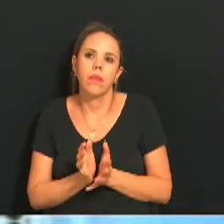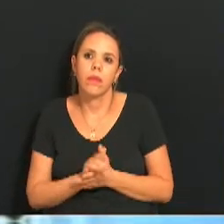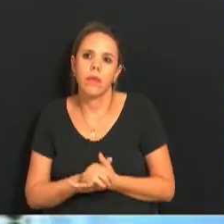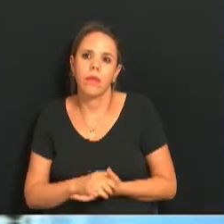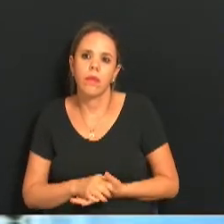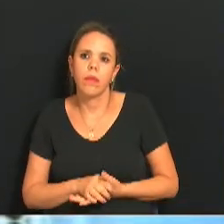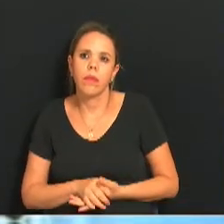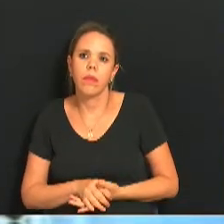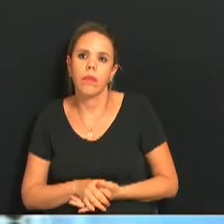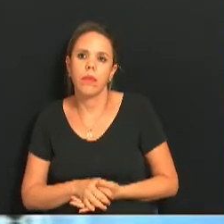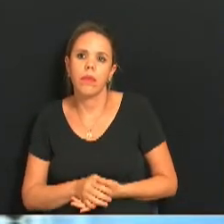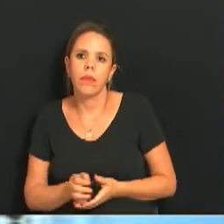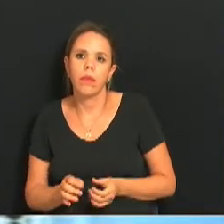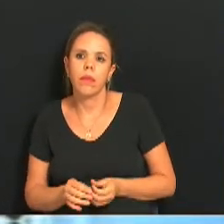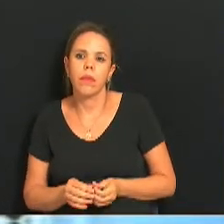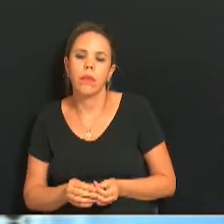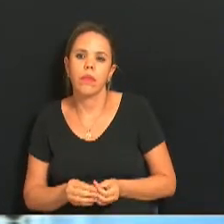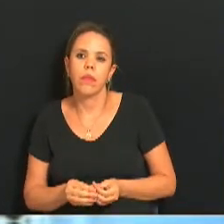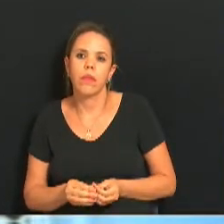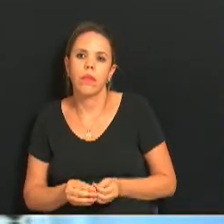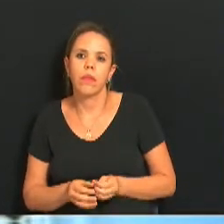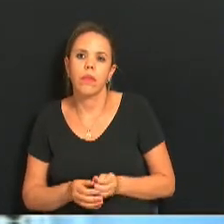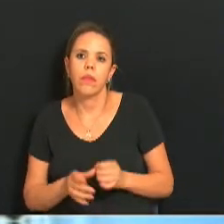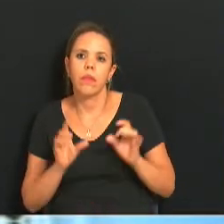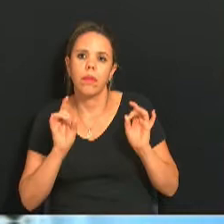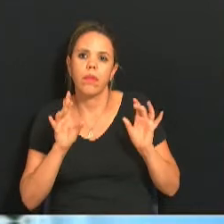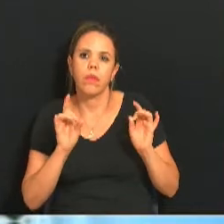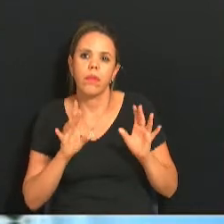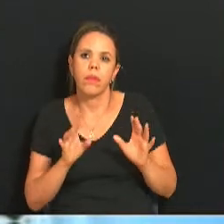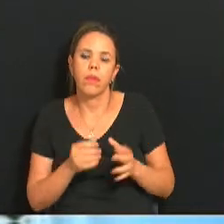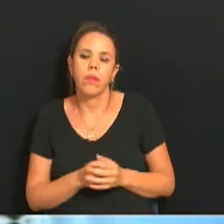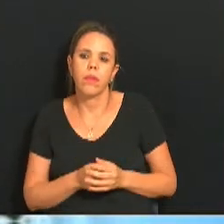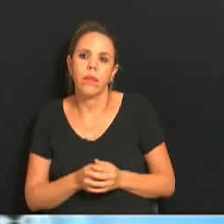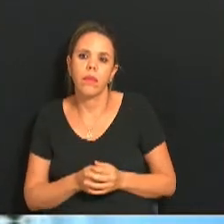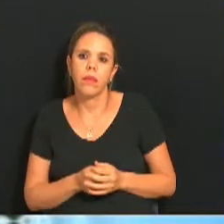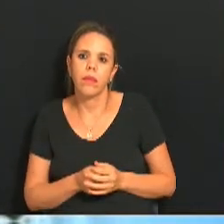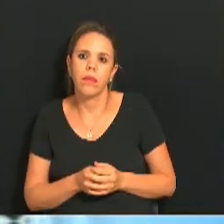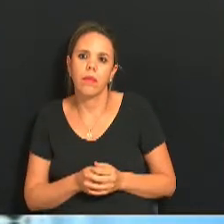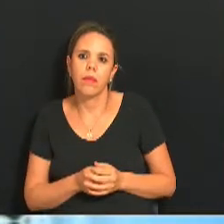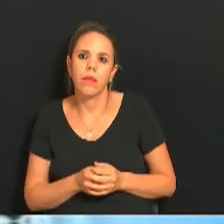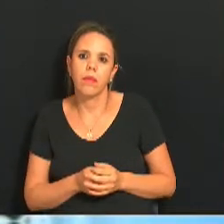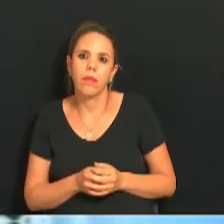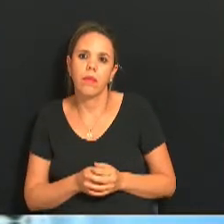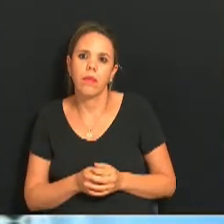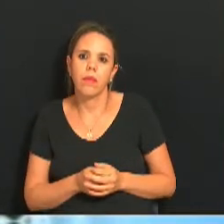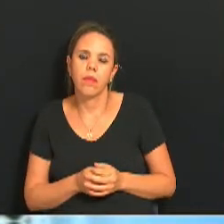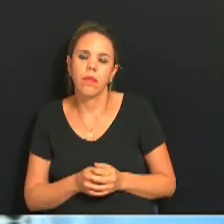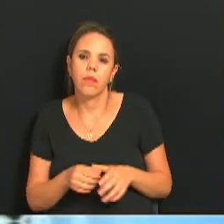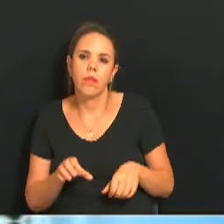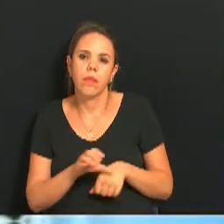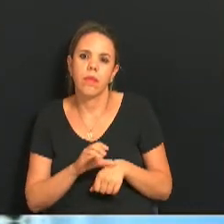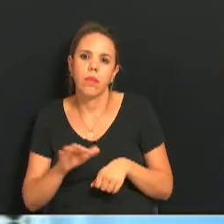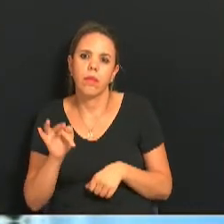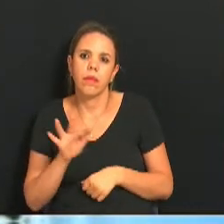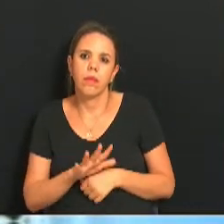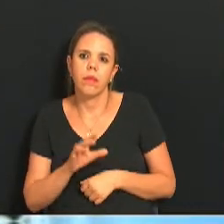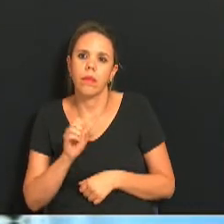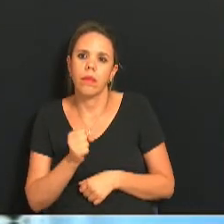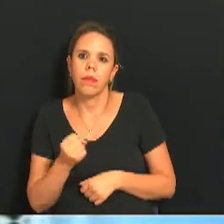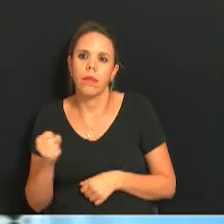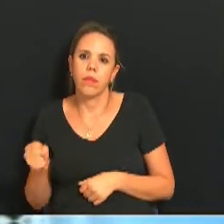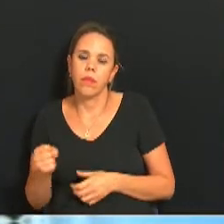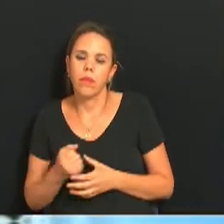ele e o especial o tombamento da consubstanciado na prefeitura